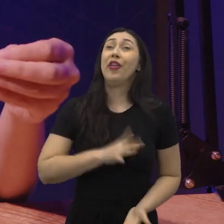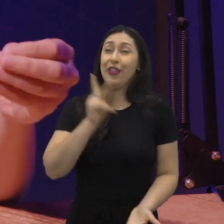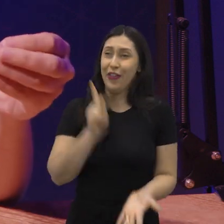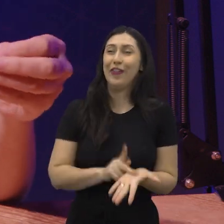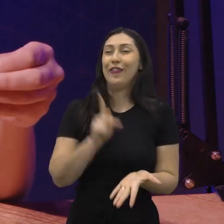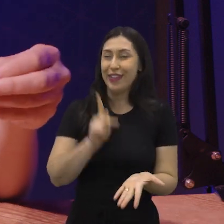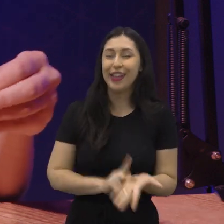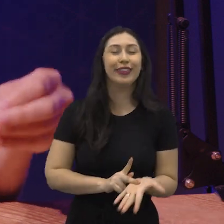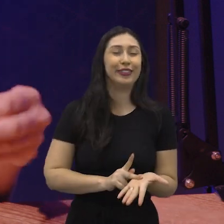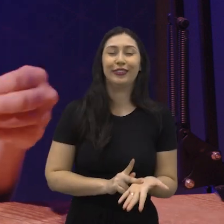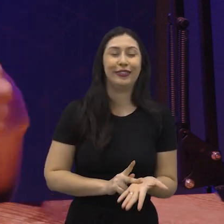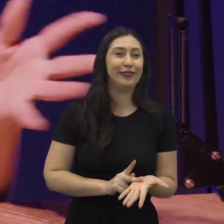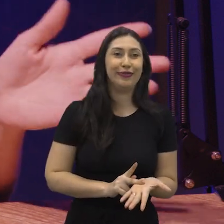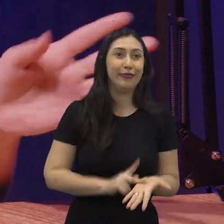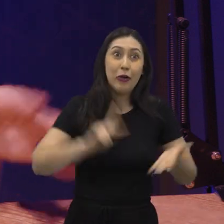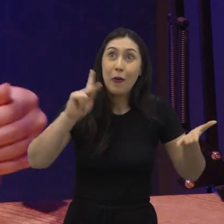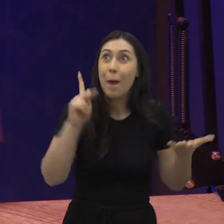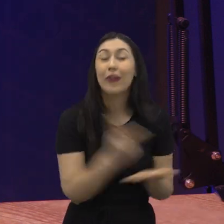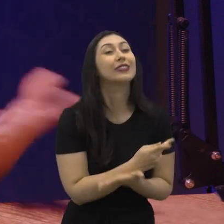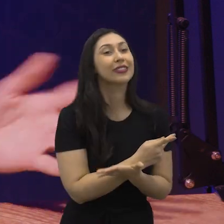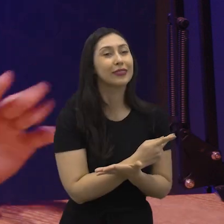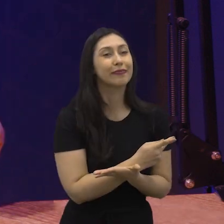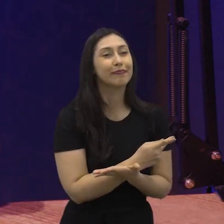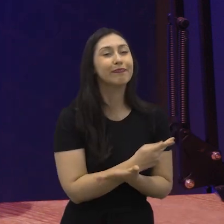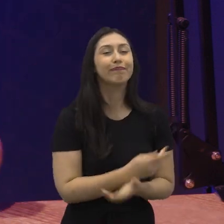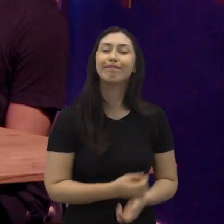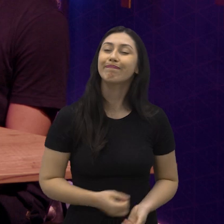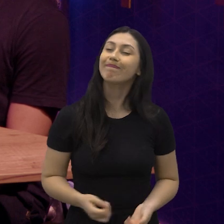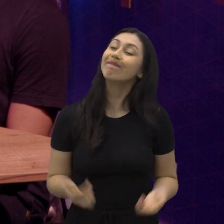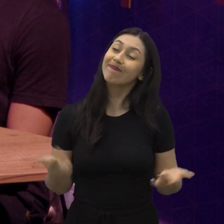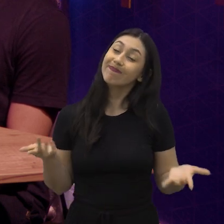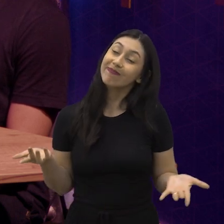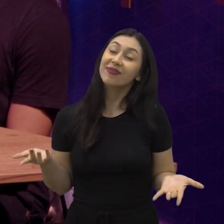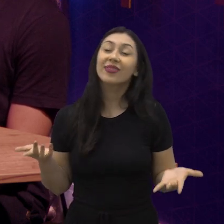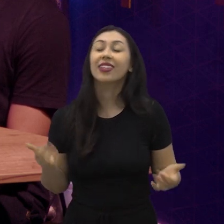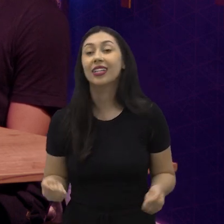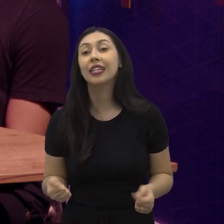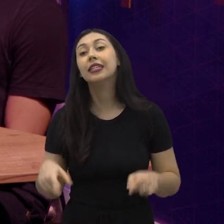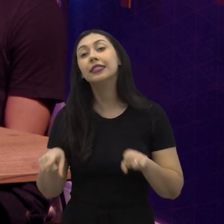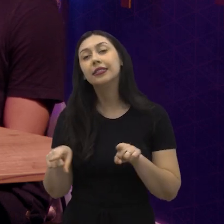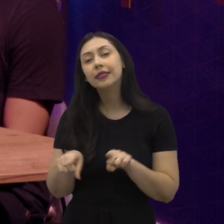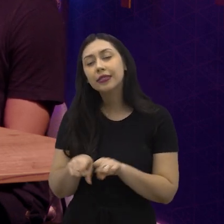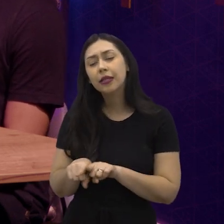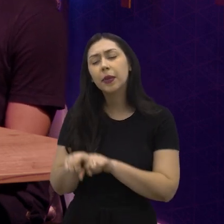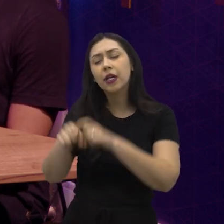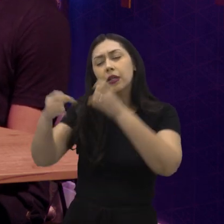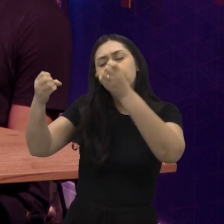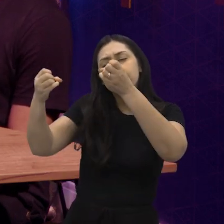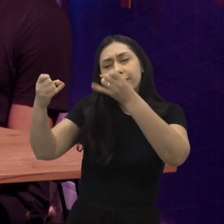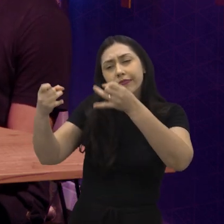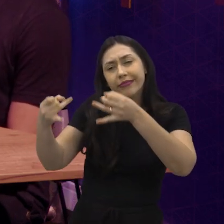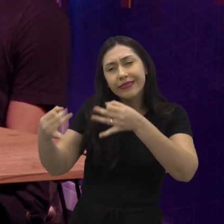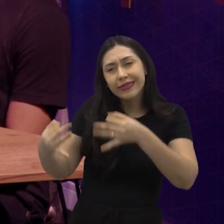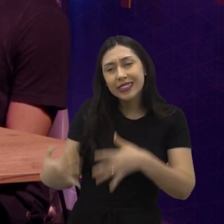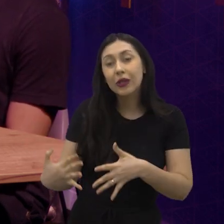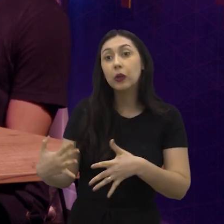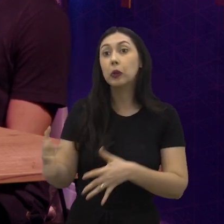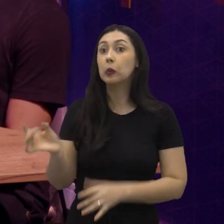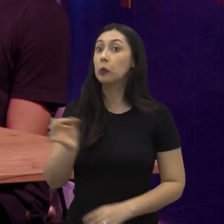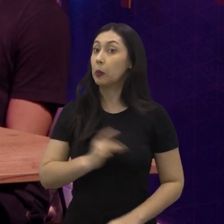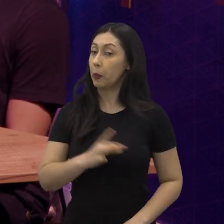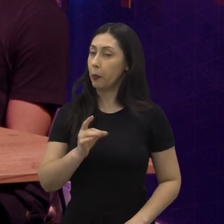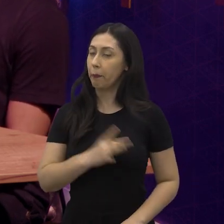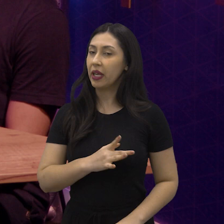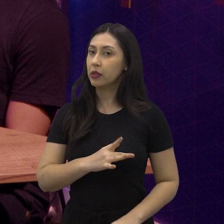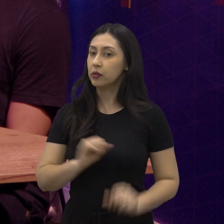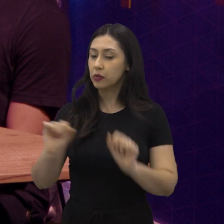a validação e daí você fica horrorizado. E a gente falou um pouquinho sobre o